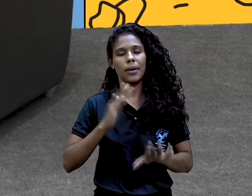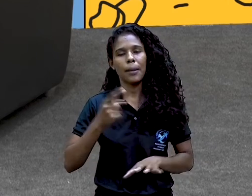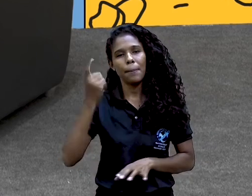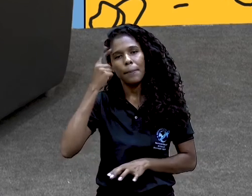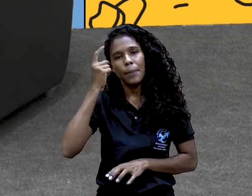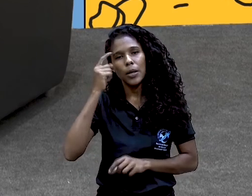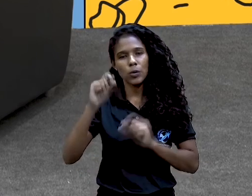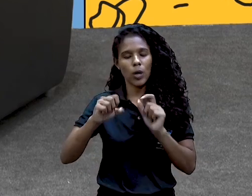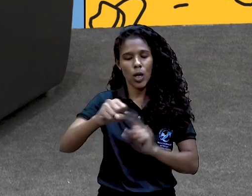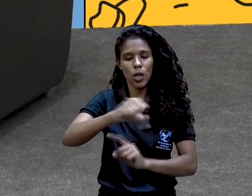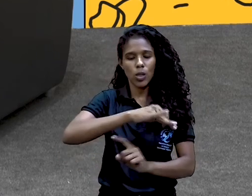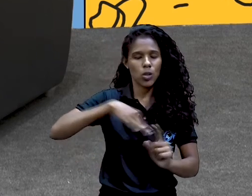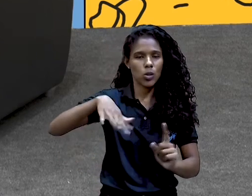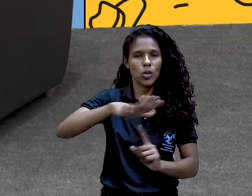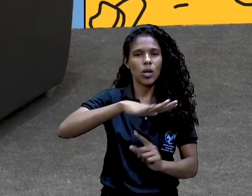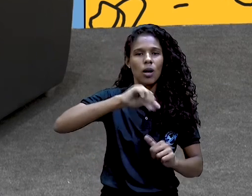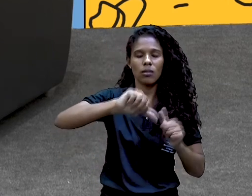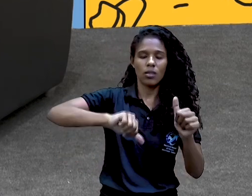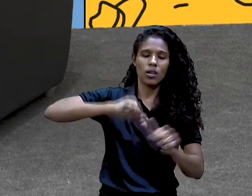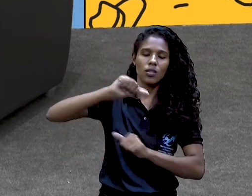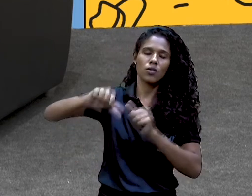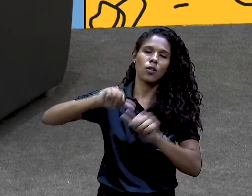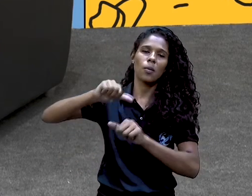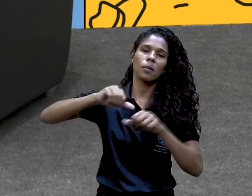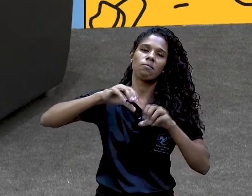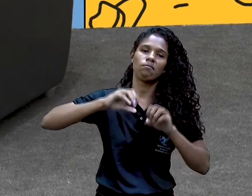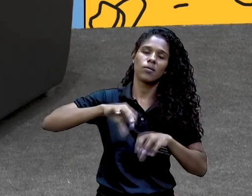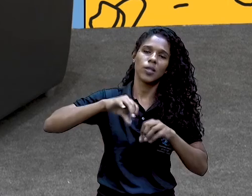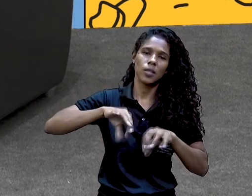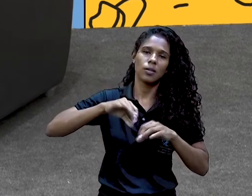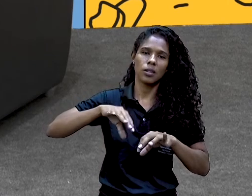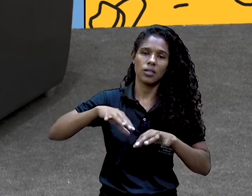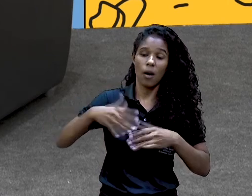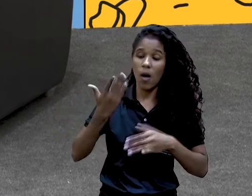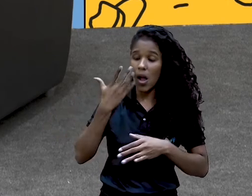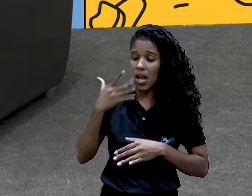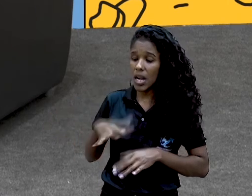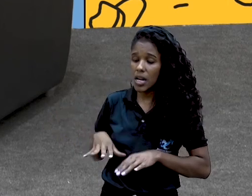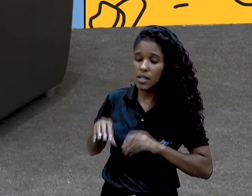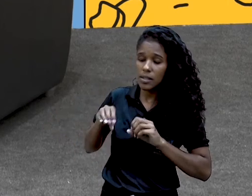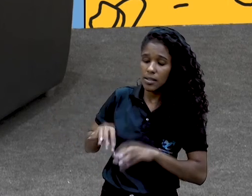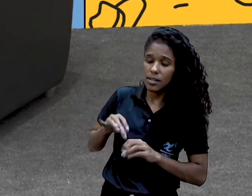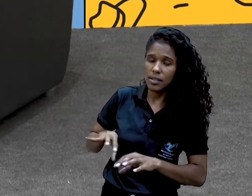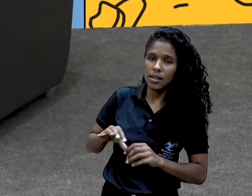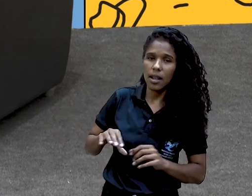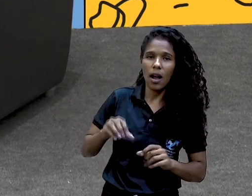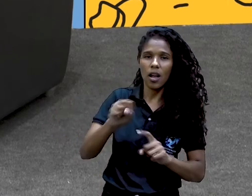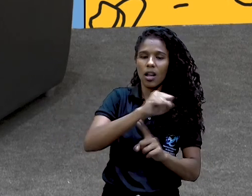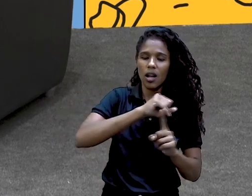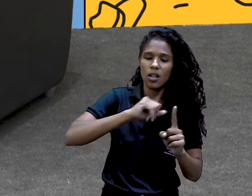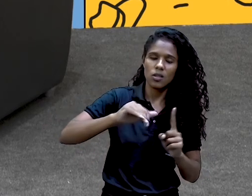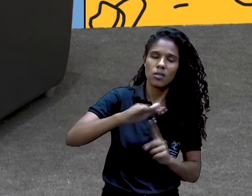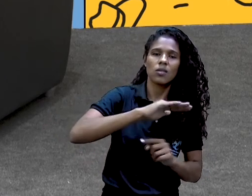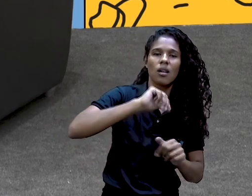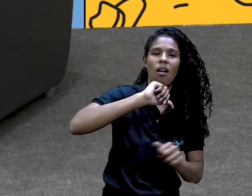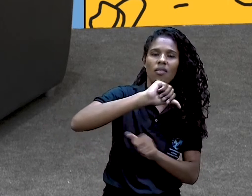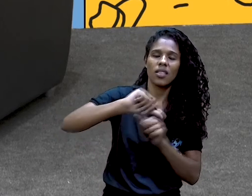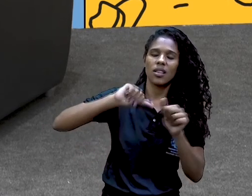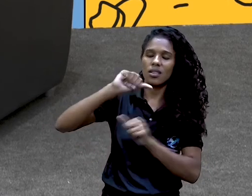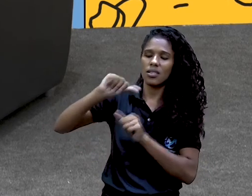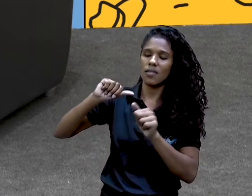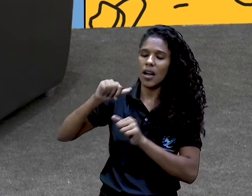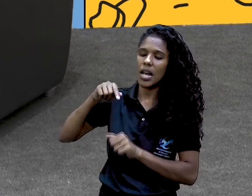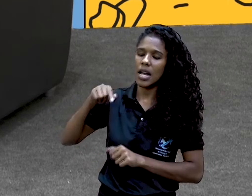de uma sociedade através da educação dessas crianças, né, que esteja envolvido no contexto no qual não